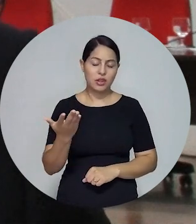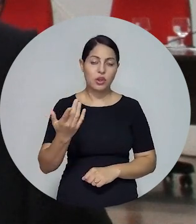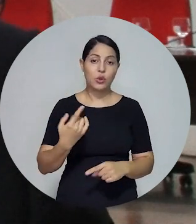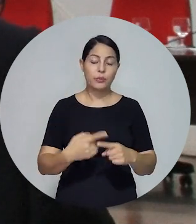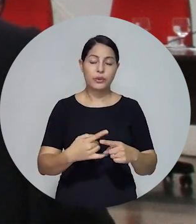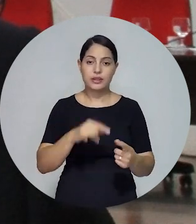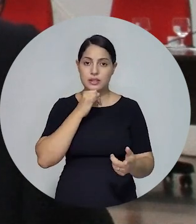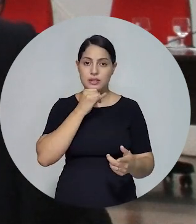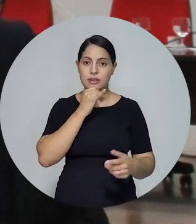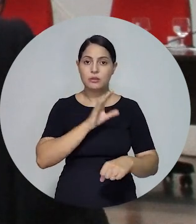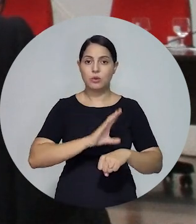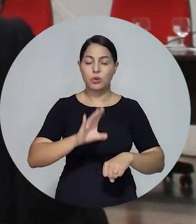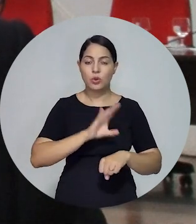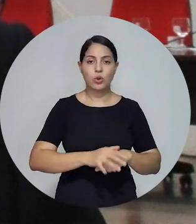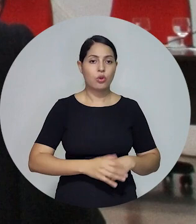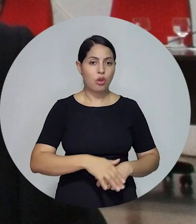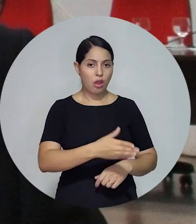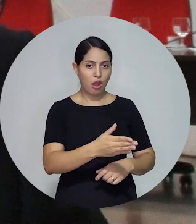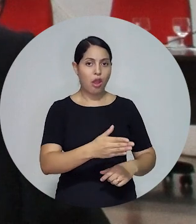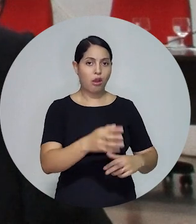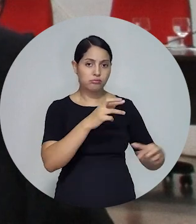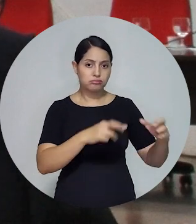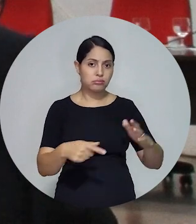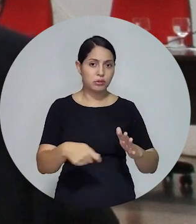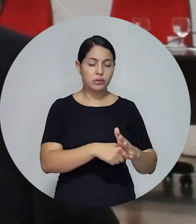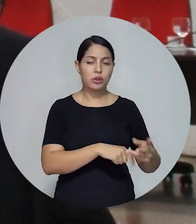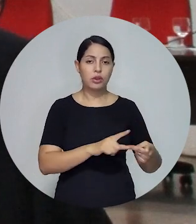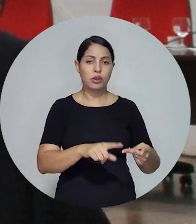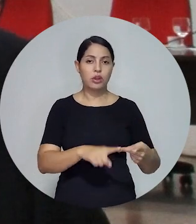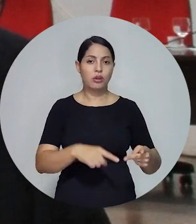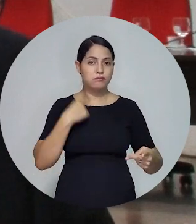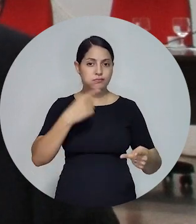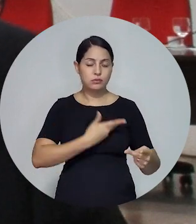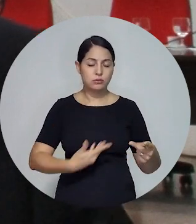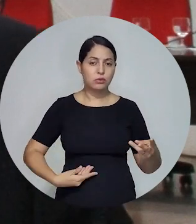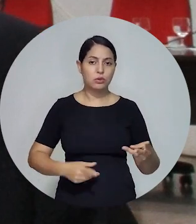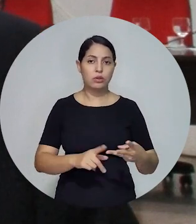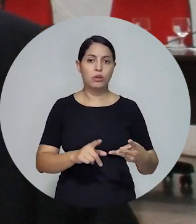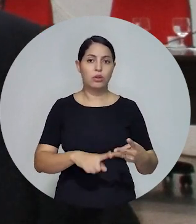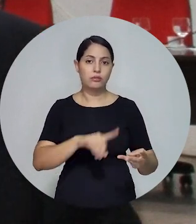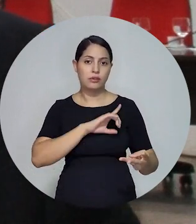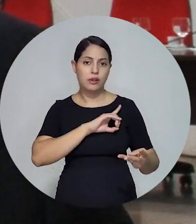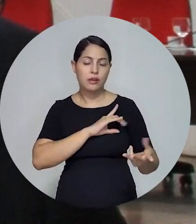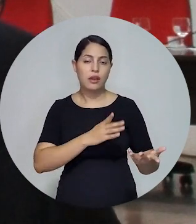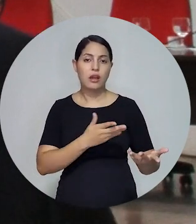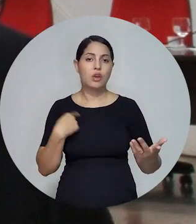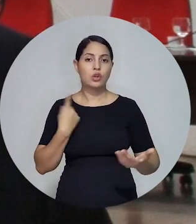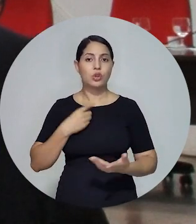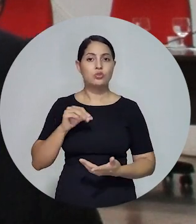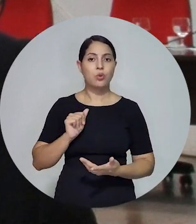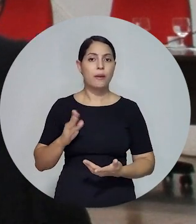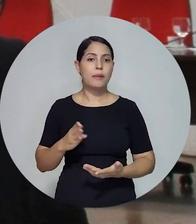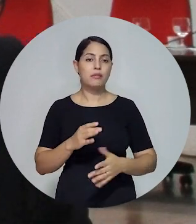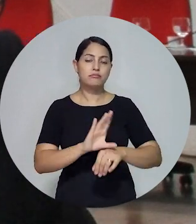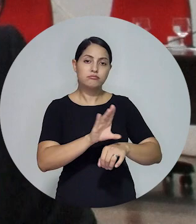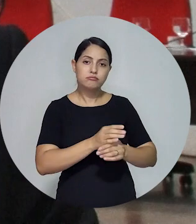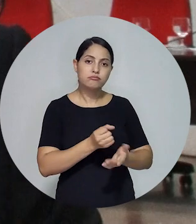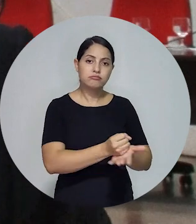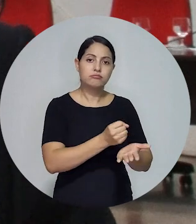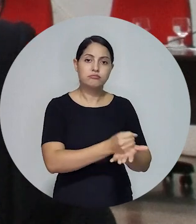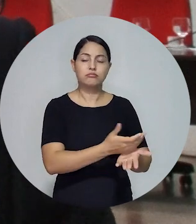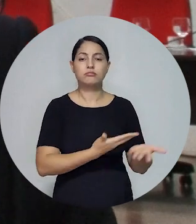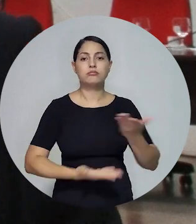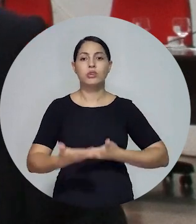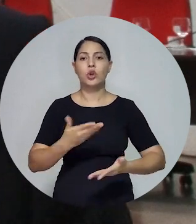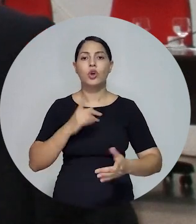oferece proposições importantes, entre elas cursos de formação de promotores, juízes ou delegados ou policiais militares que a OAB pode